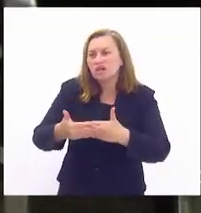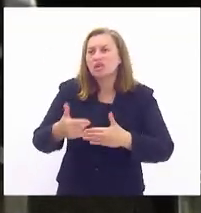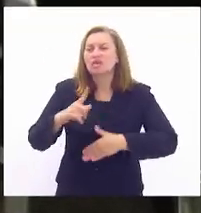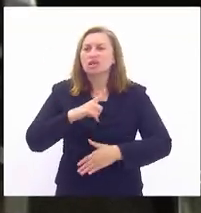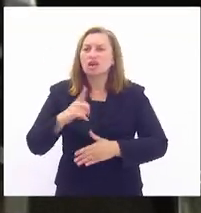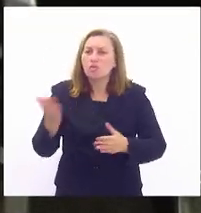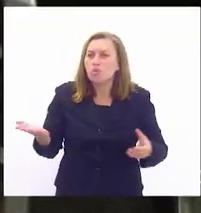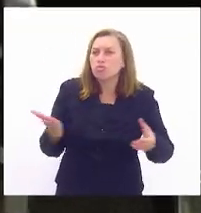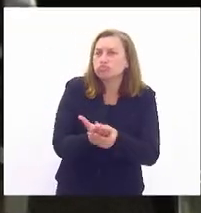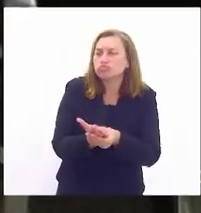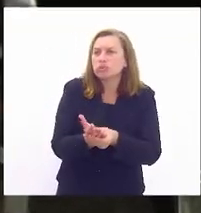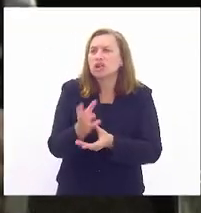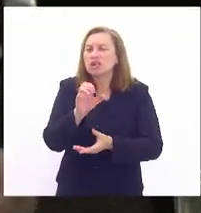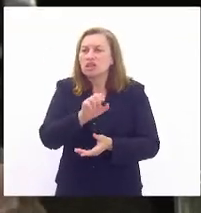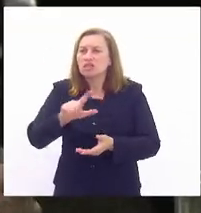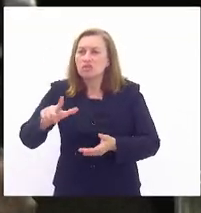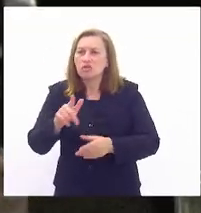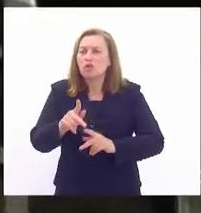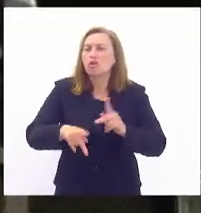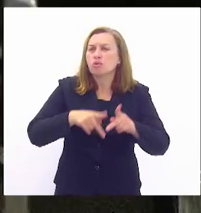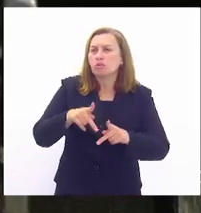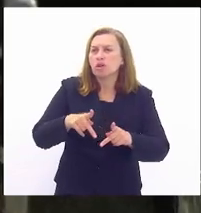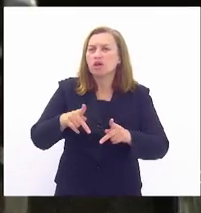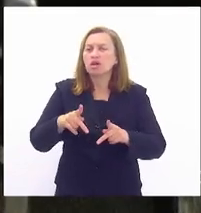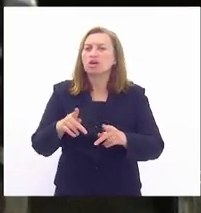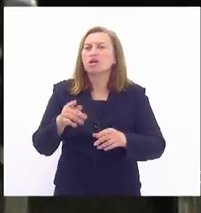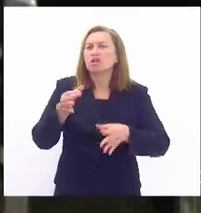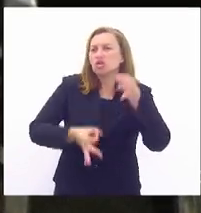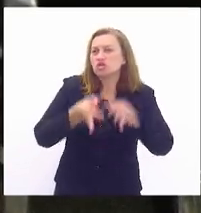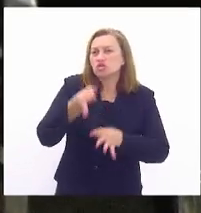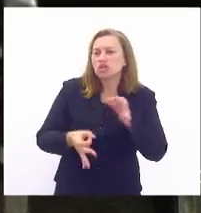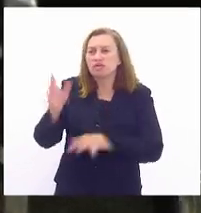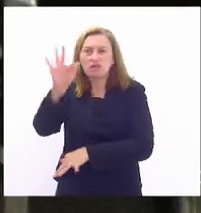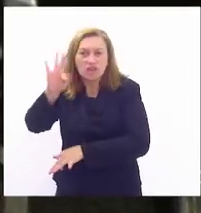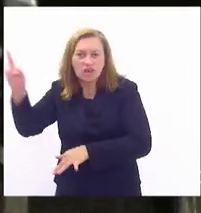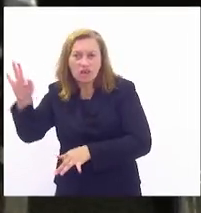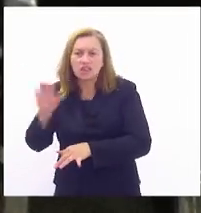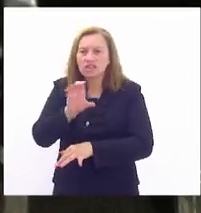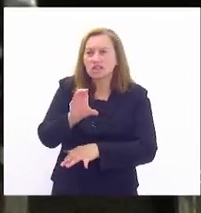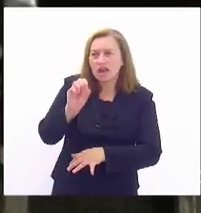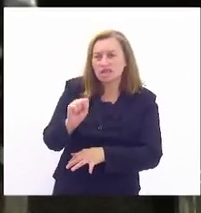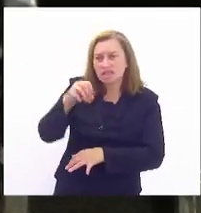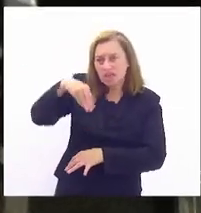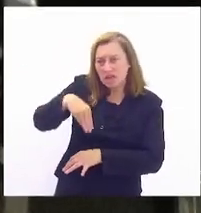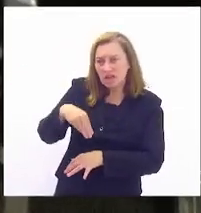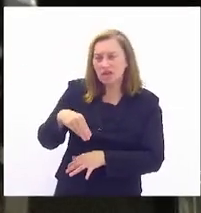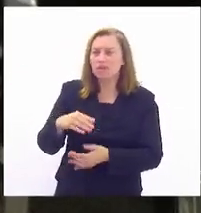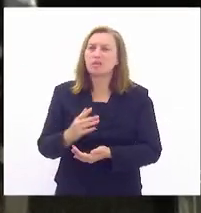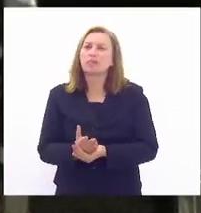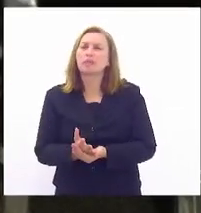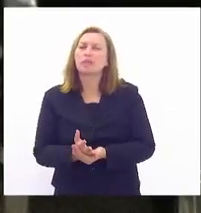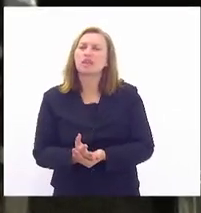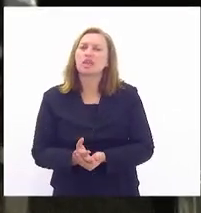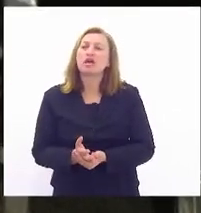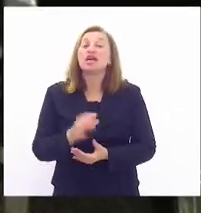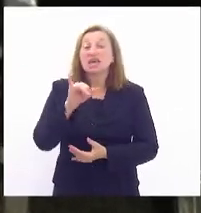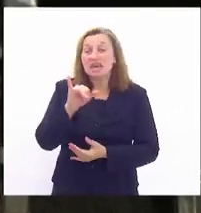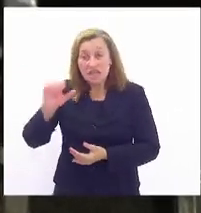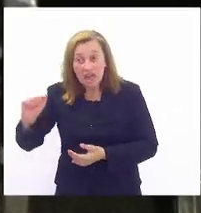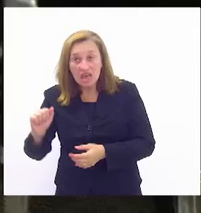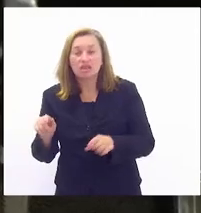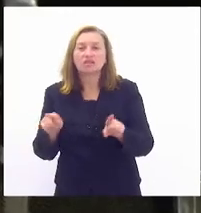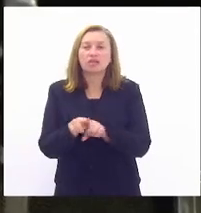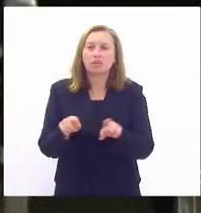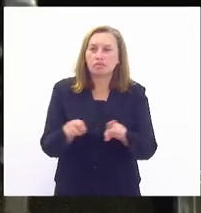pública tramitando perante a Justiça Federal, onde é a CSN, a RASP, o INEA é ré